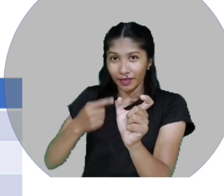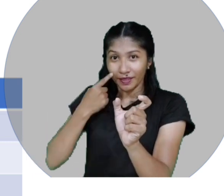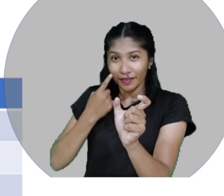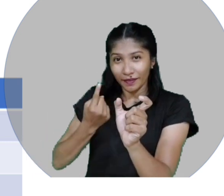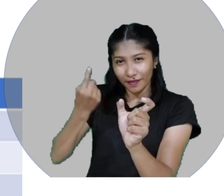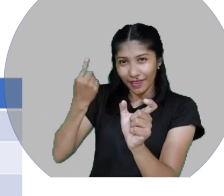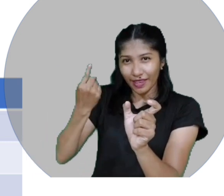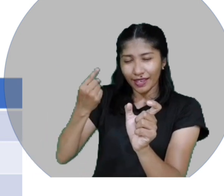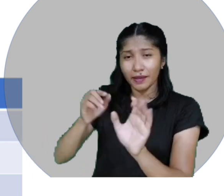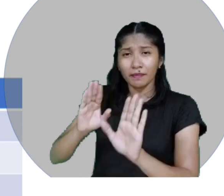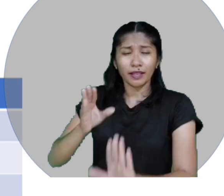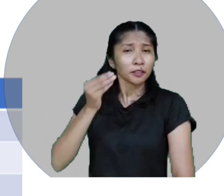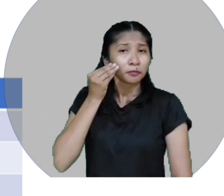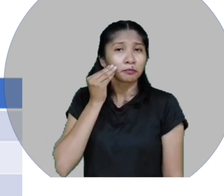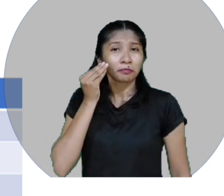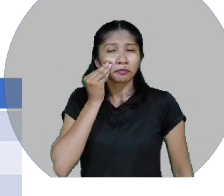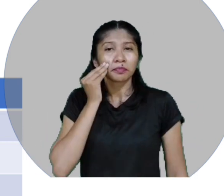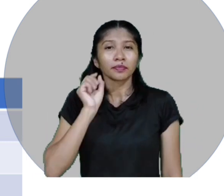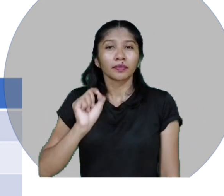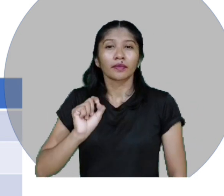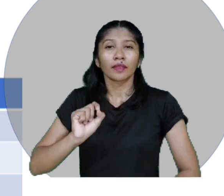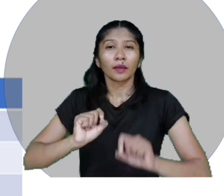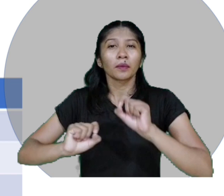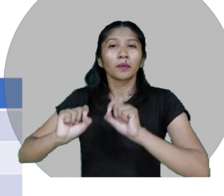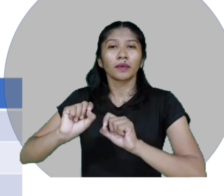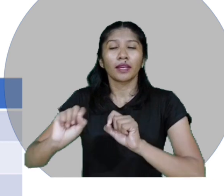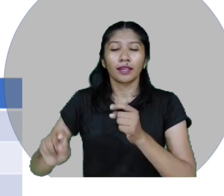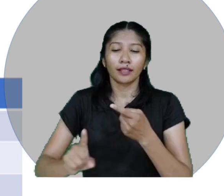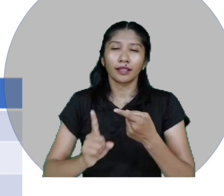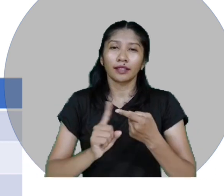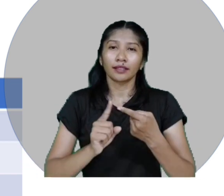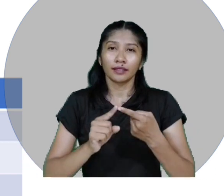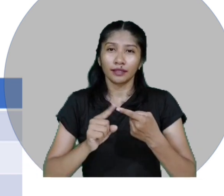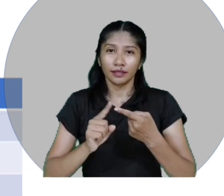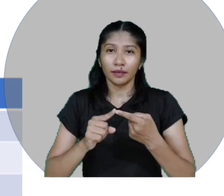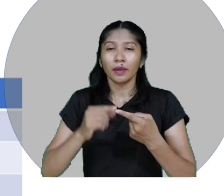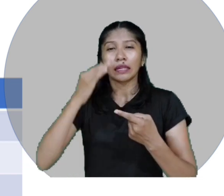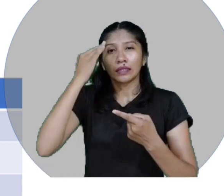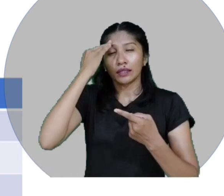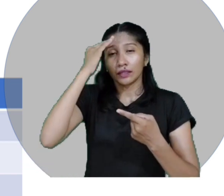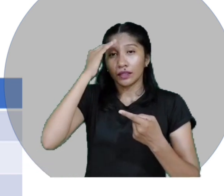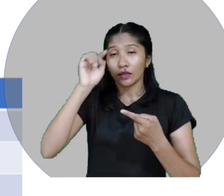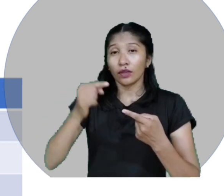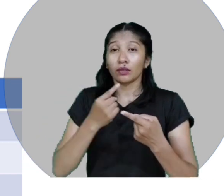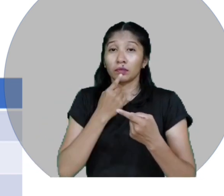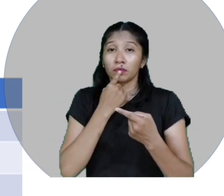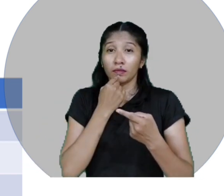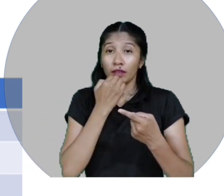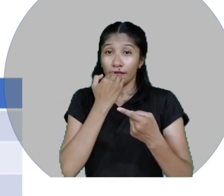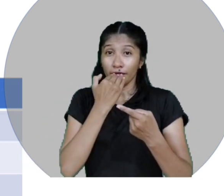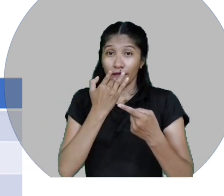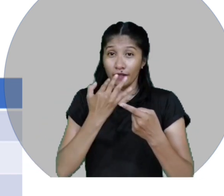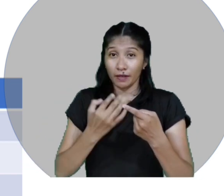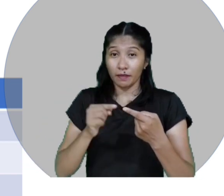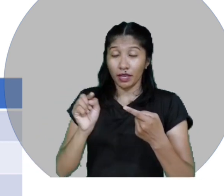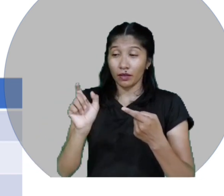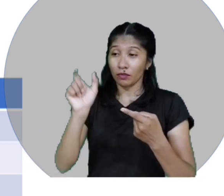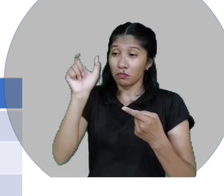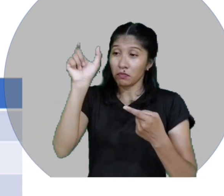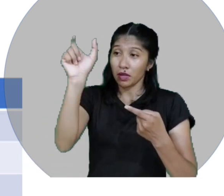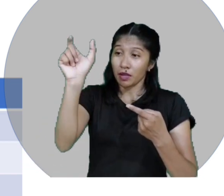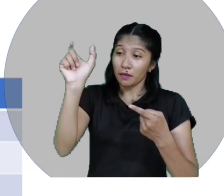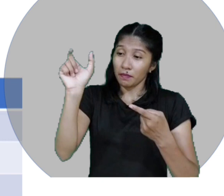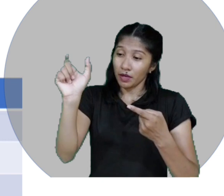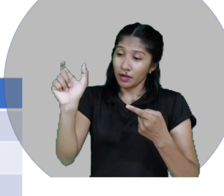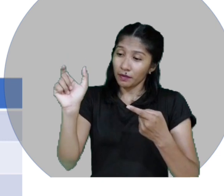Se observarmos bem, e vou colocar em vermelho para nós entendermos, a palavra ela é declinada duas